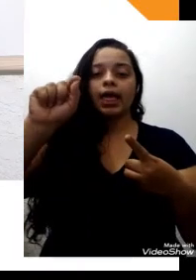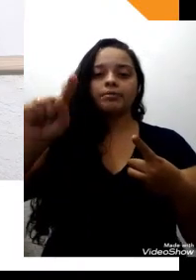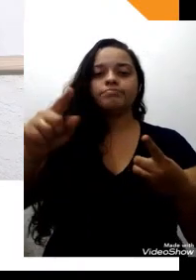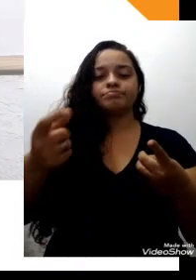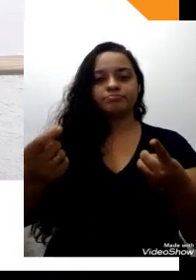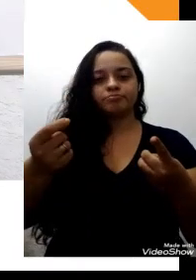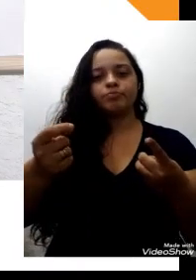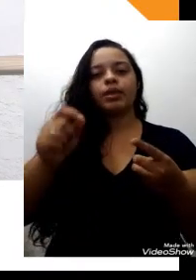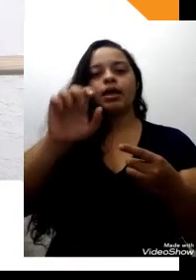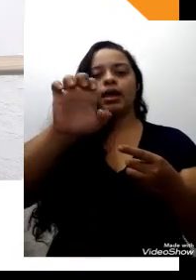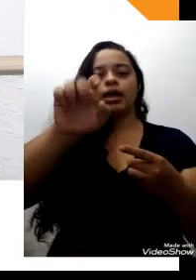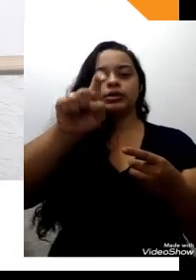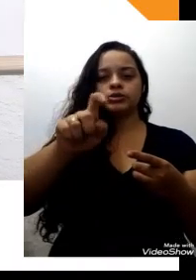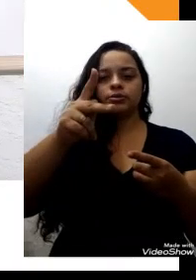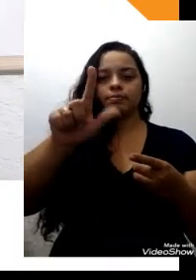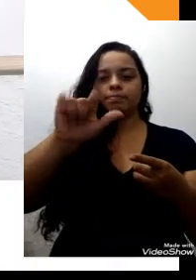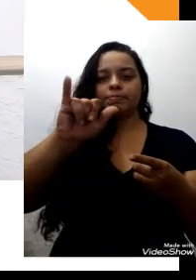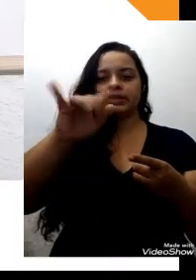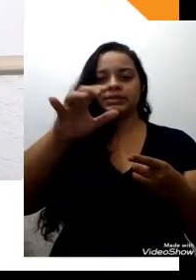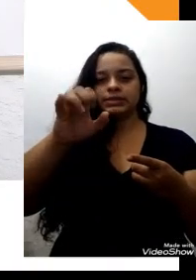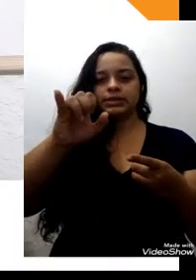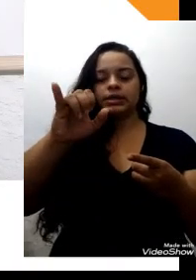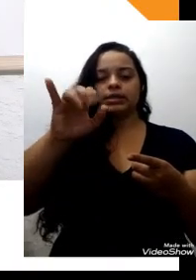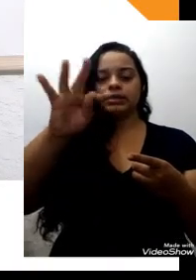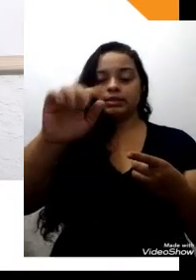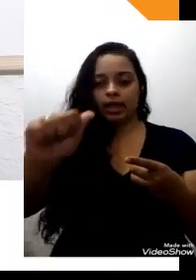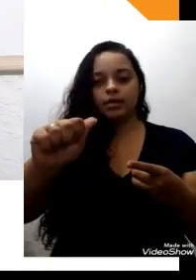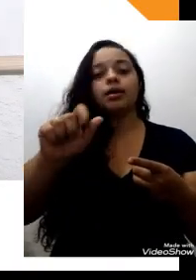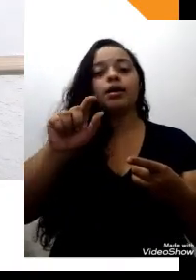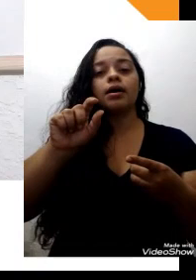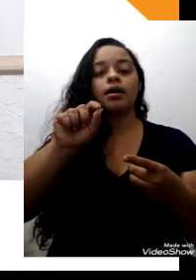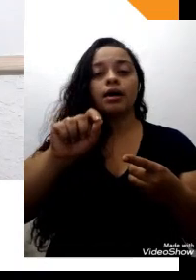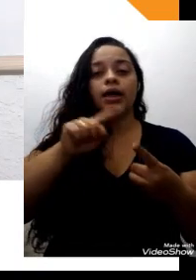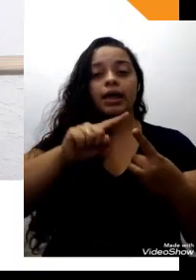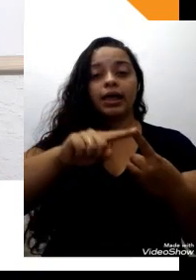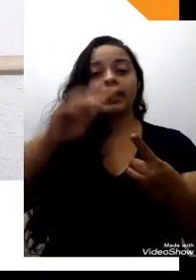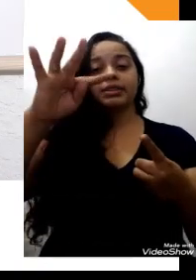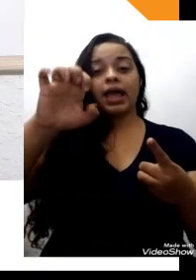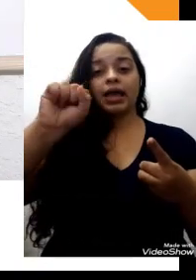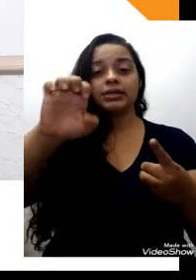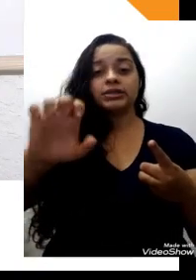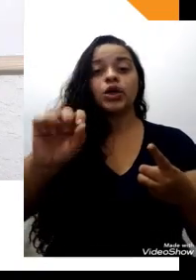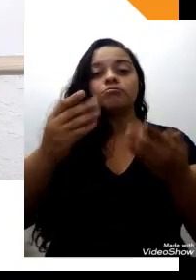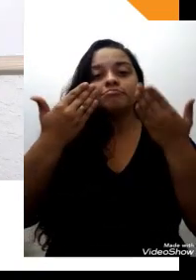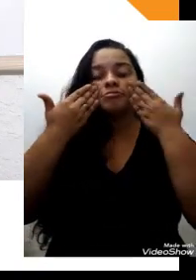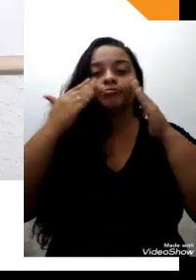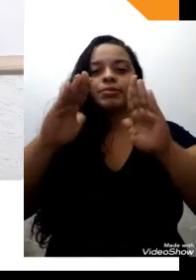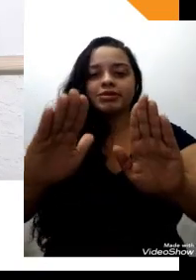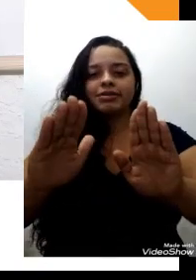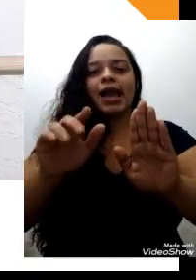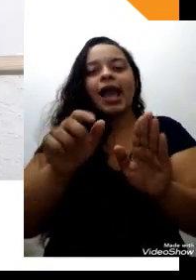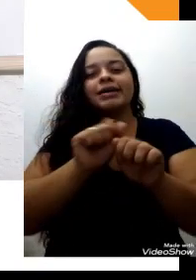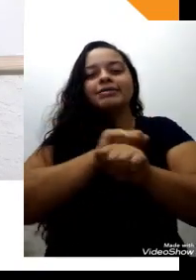tese explícita. Por que ela é chamada de explícita? Porque nesse tipo de tese, o aluno vai deixar